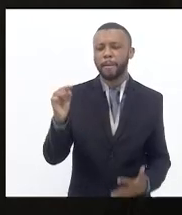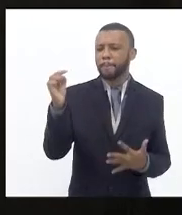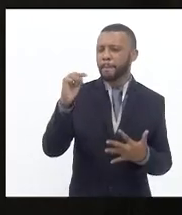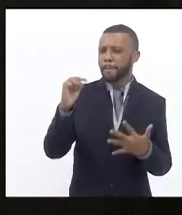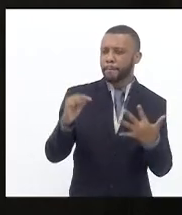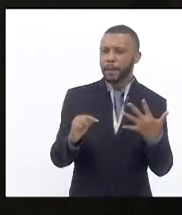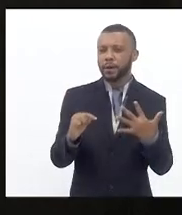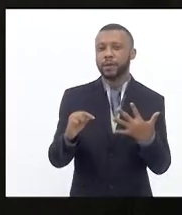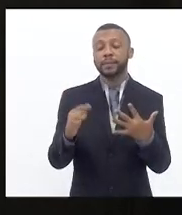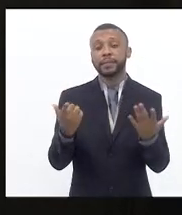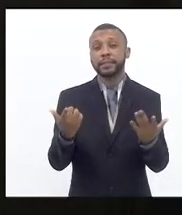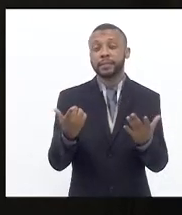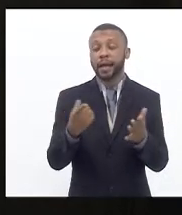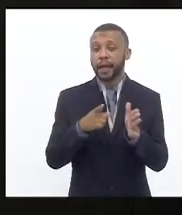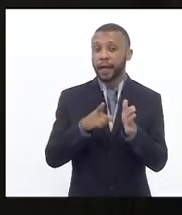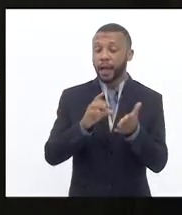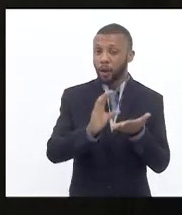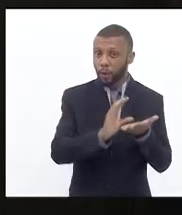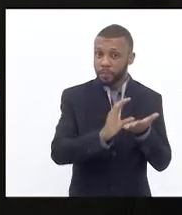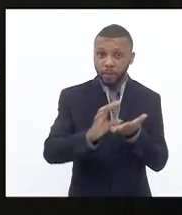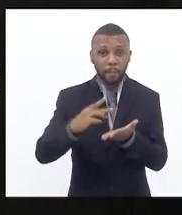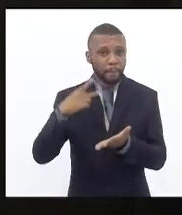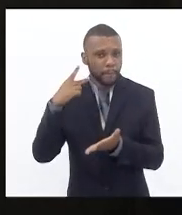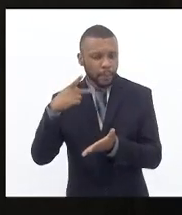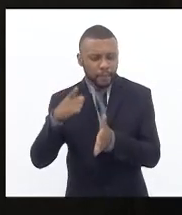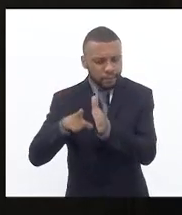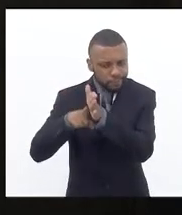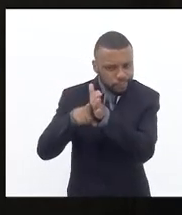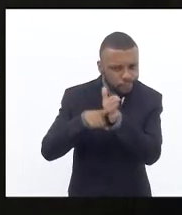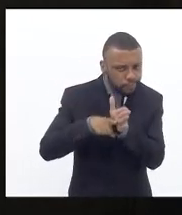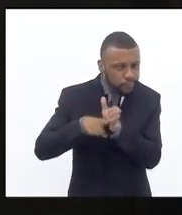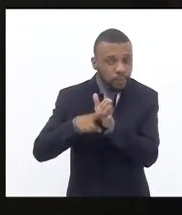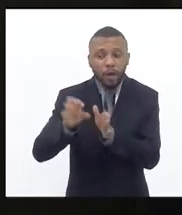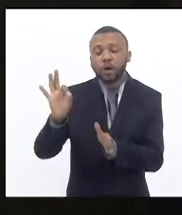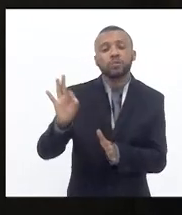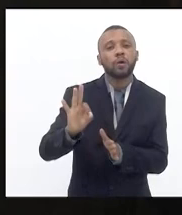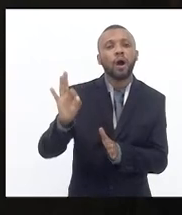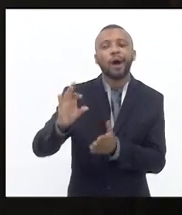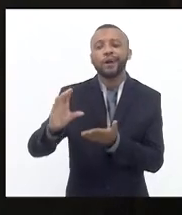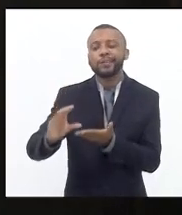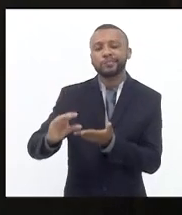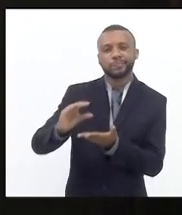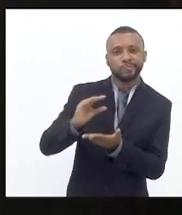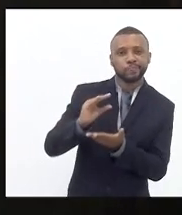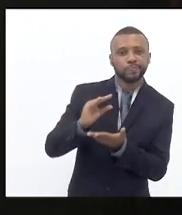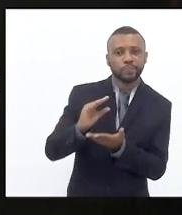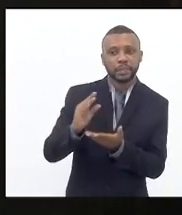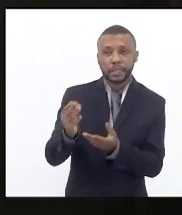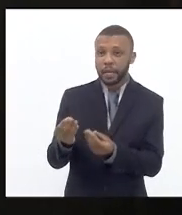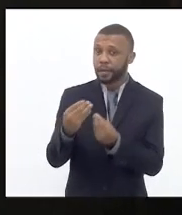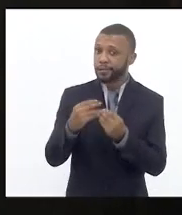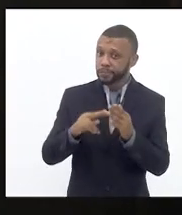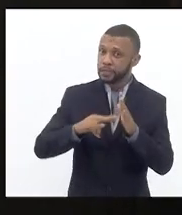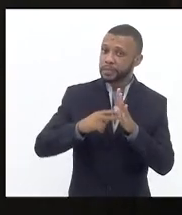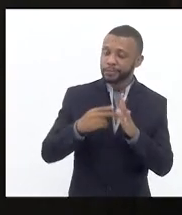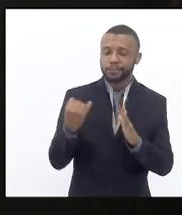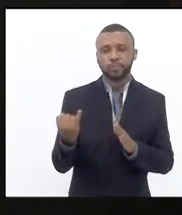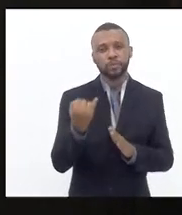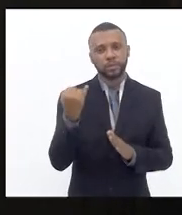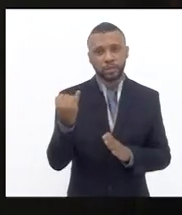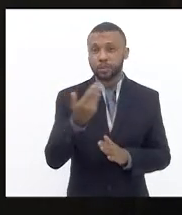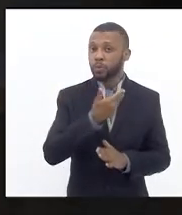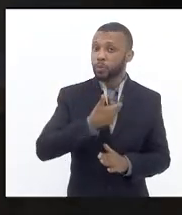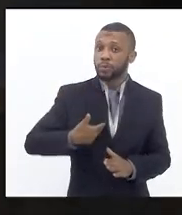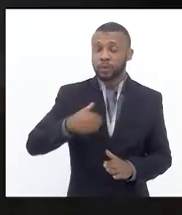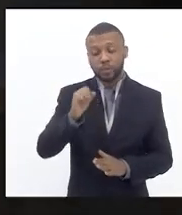CPI do Joel tem contribuído significativamente para nós no executivo e para fazenda para o estado como